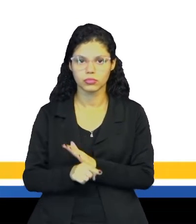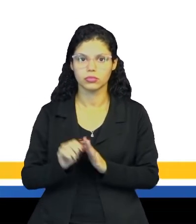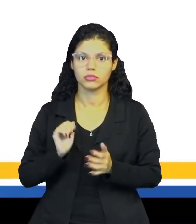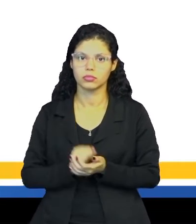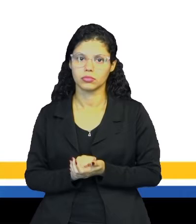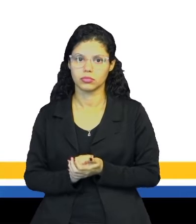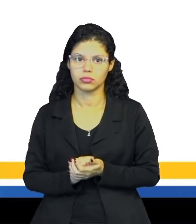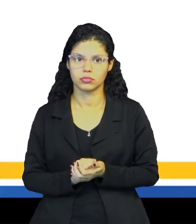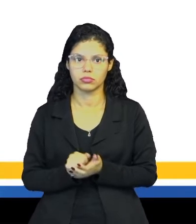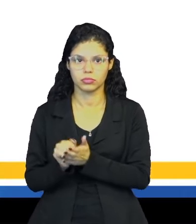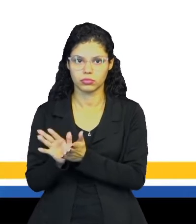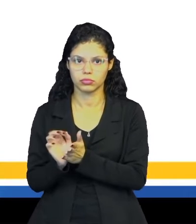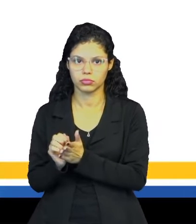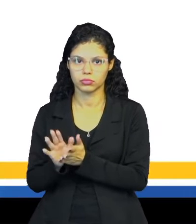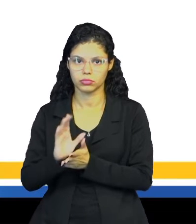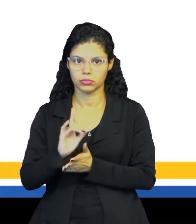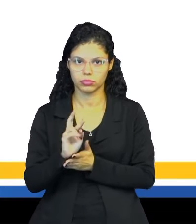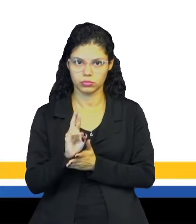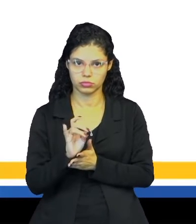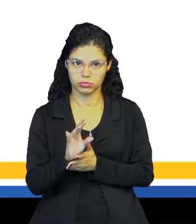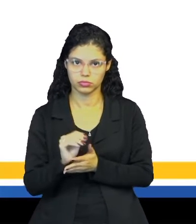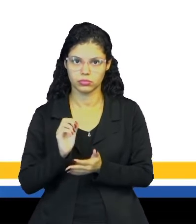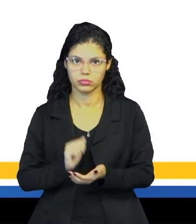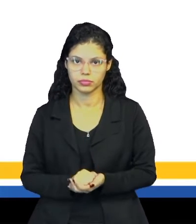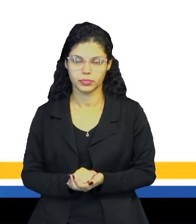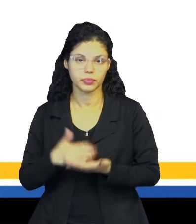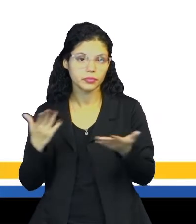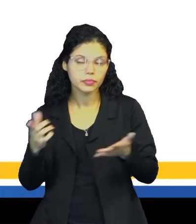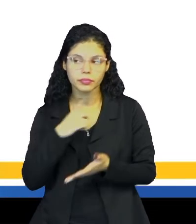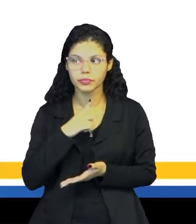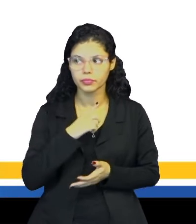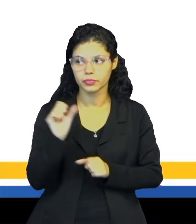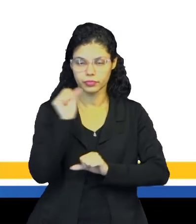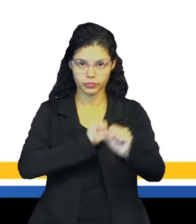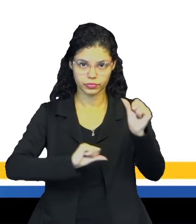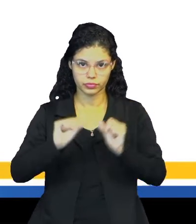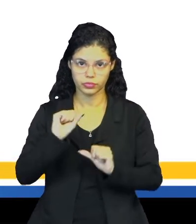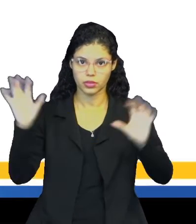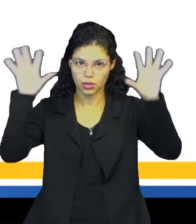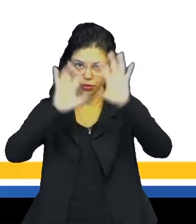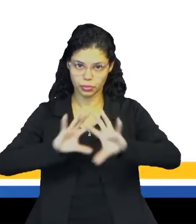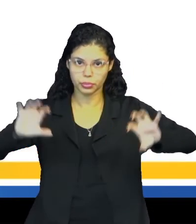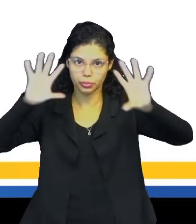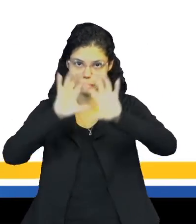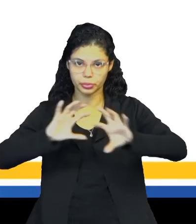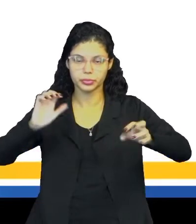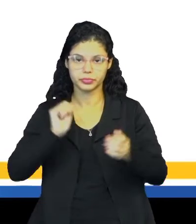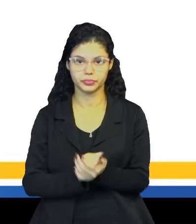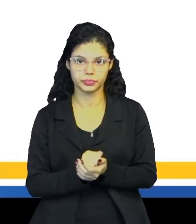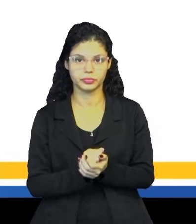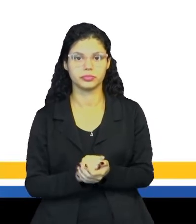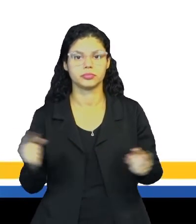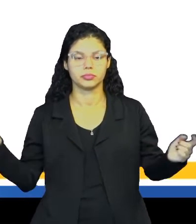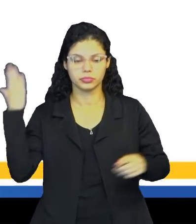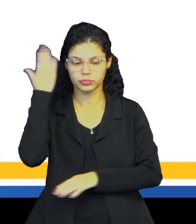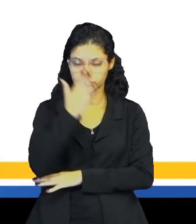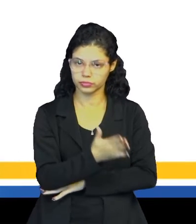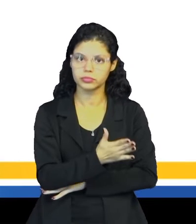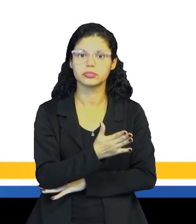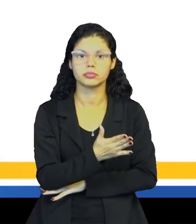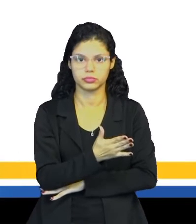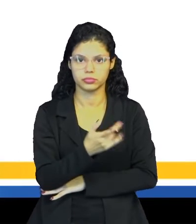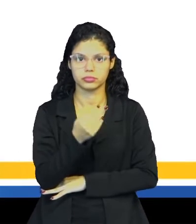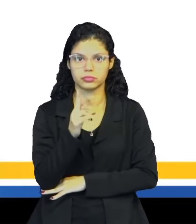vacúolos, os restos são eliminados por plasmocitose. Existem também as trocas gasosas de excreção, que é através de difusão direta.